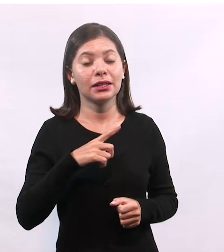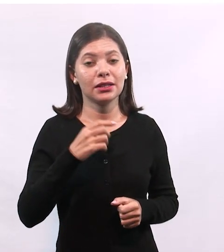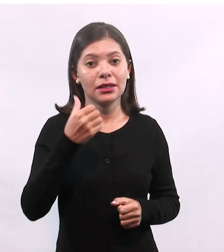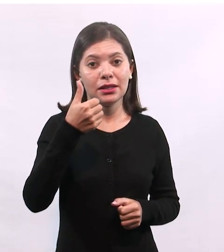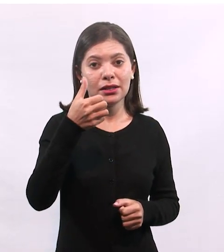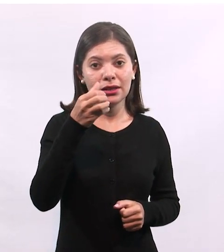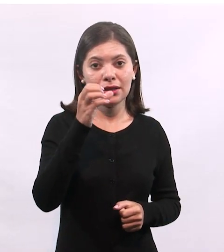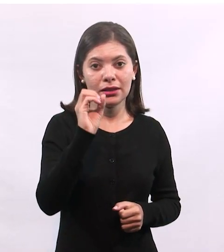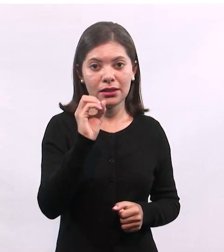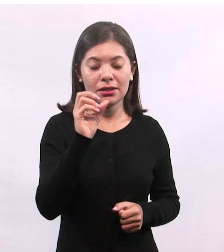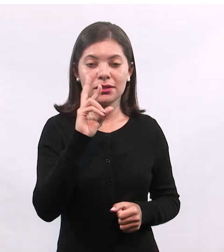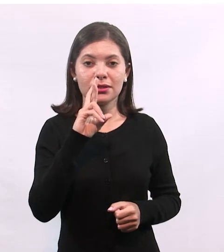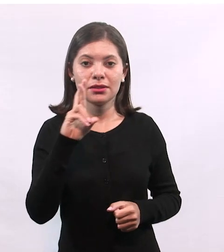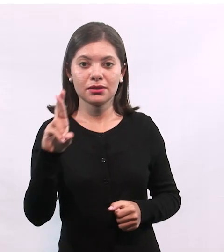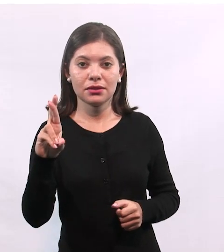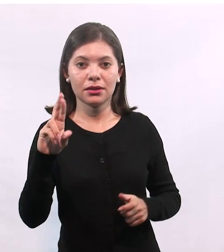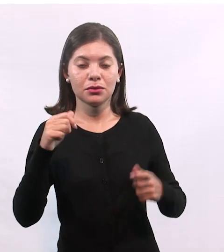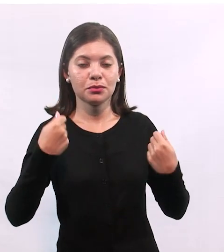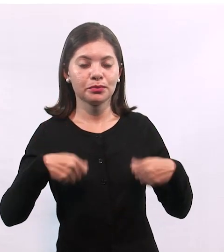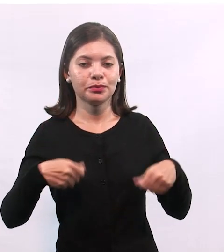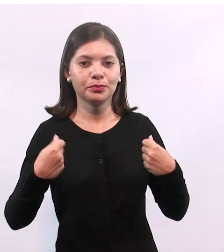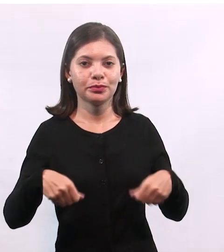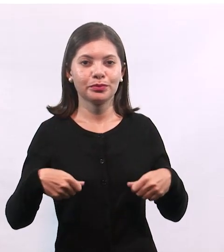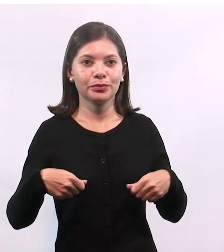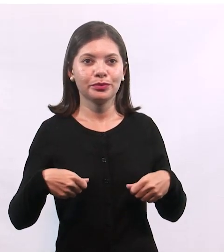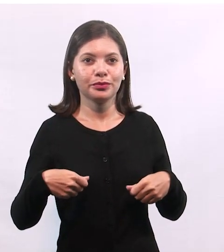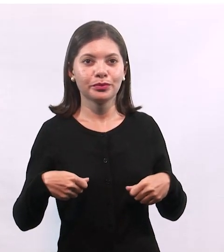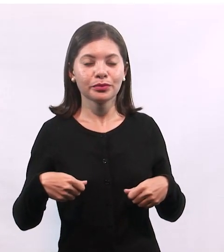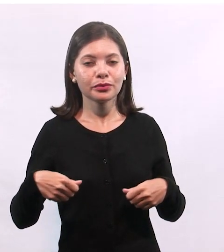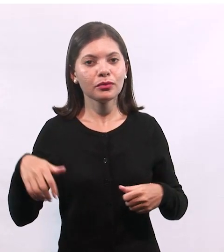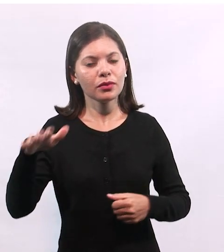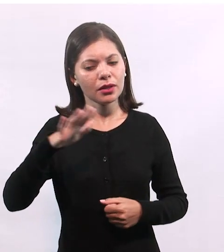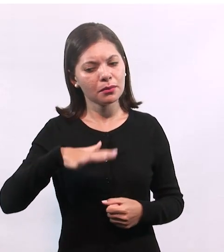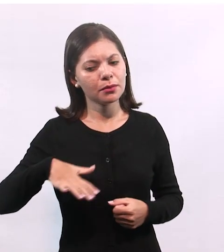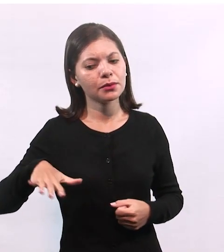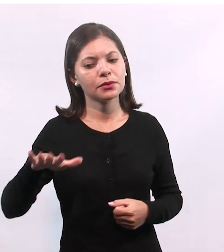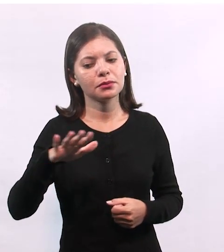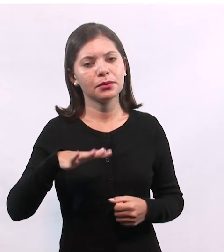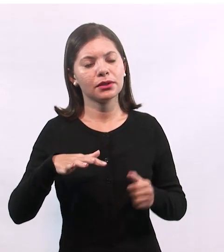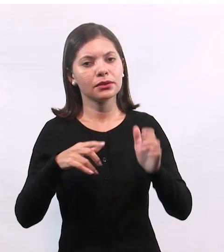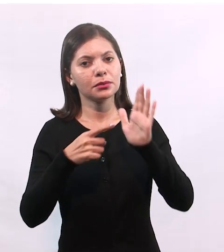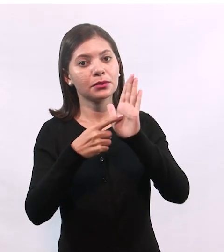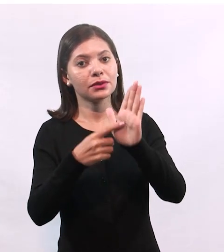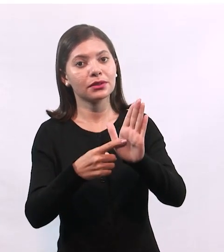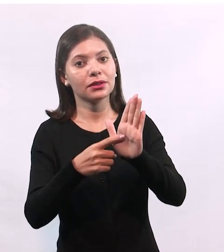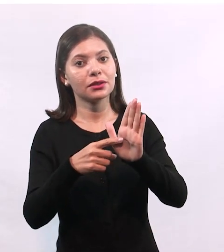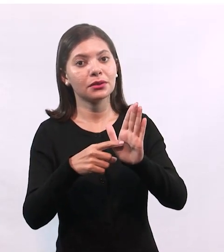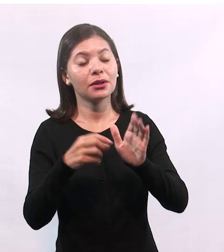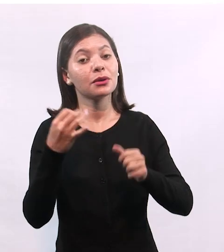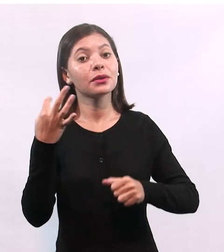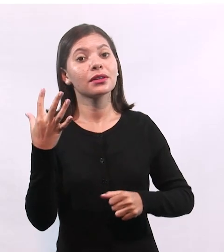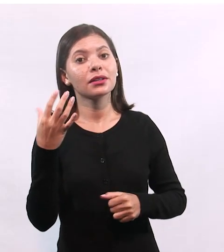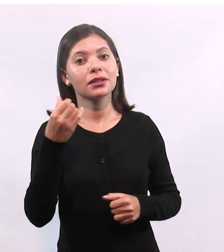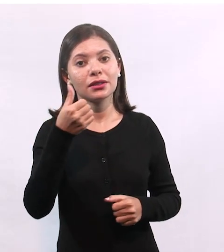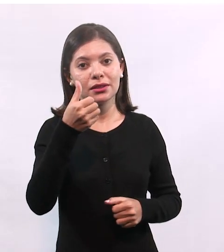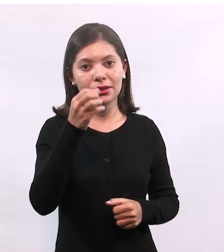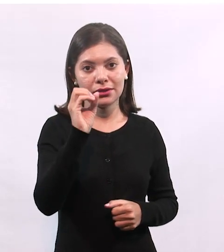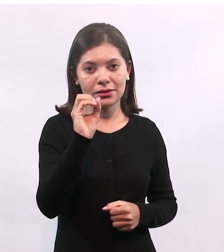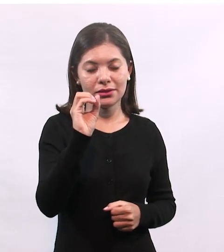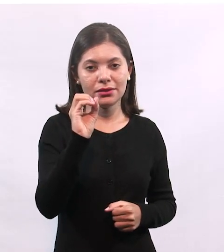tenho aqui 10 então eu tenho 10 resultados possíveis meu espaço amostral é 10